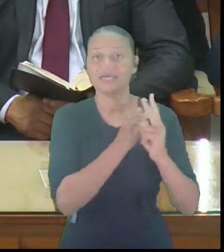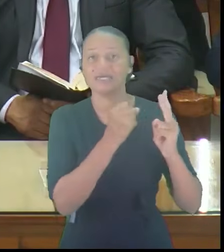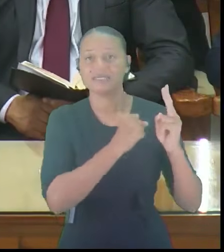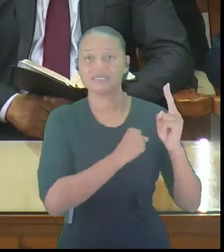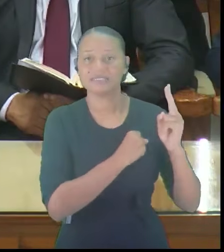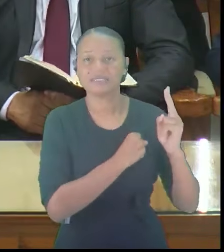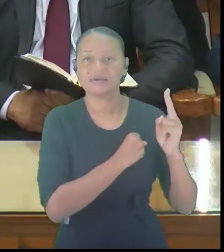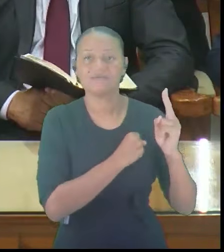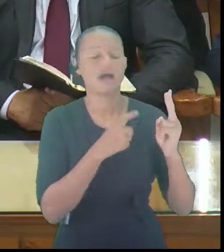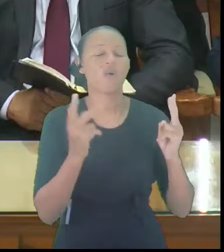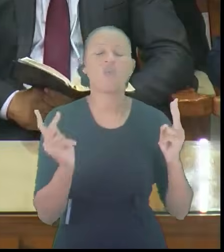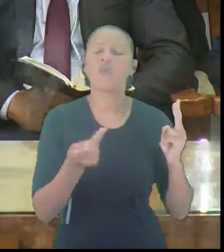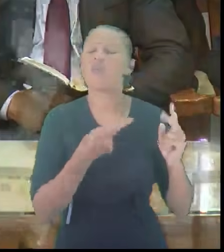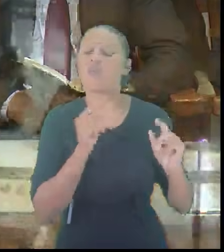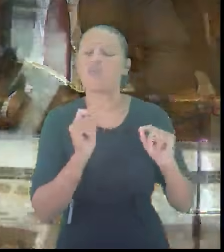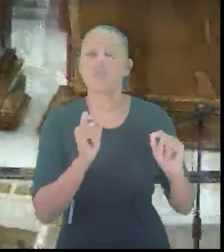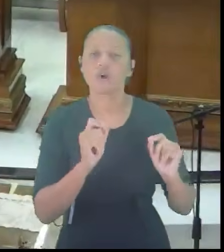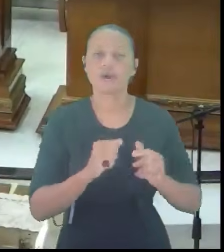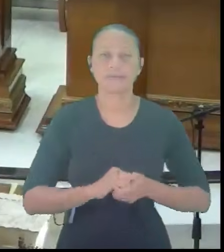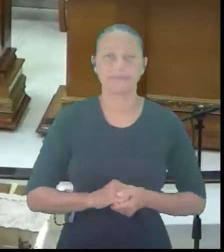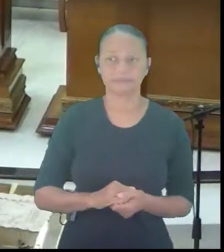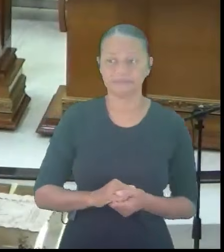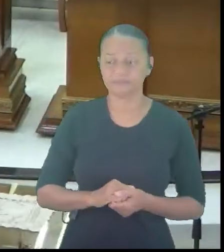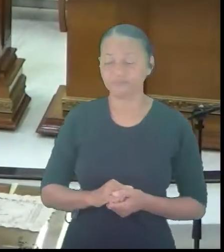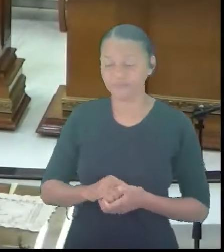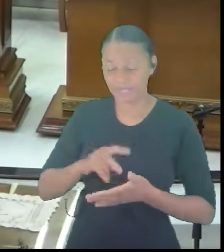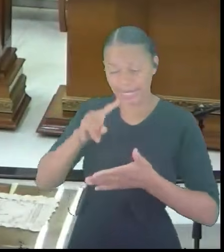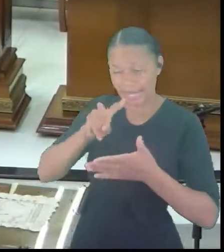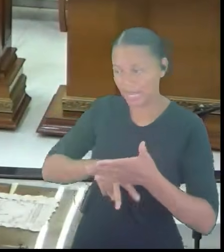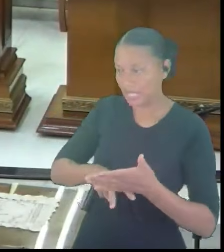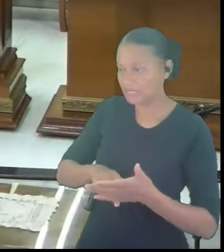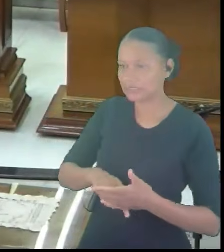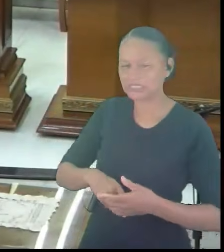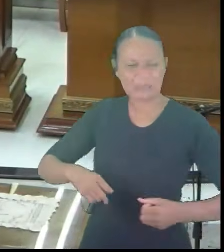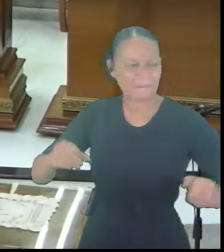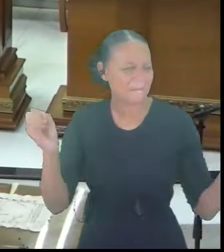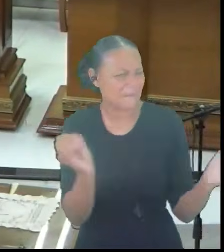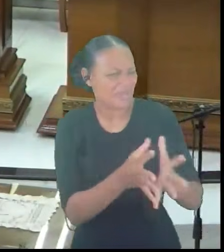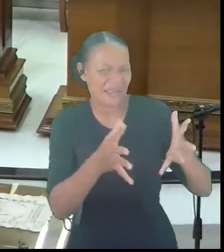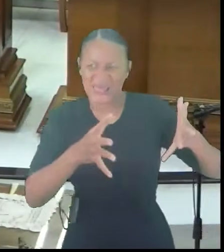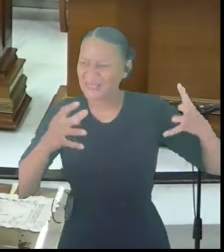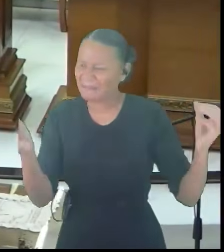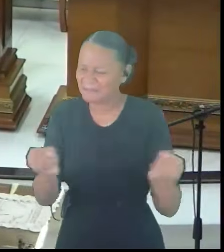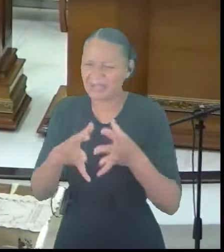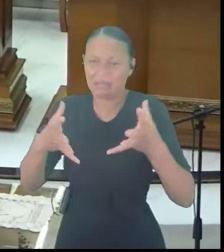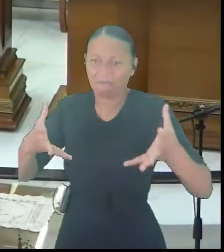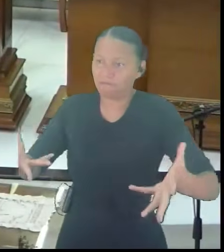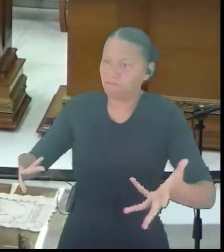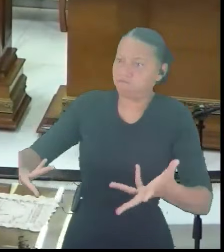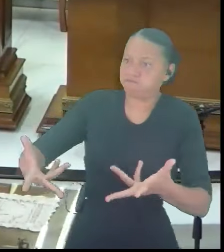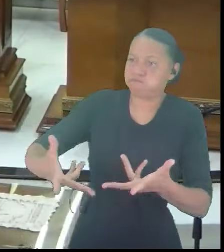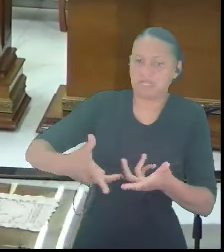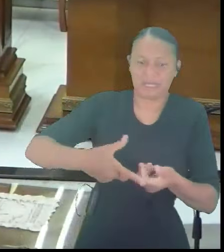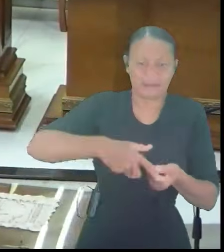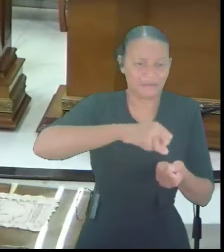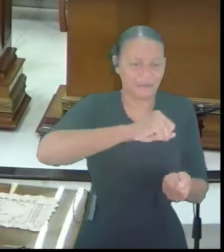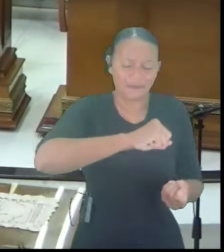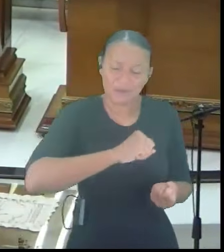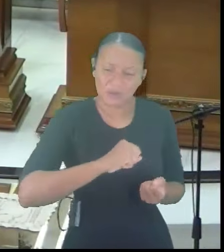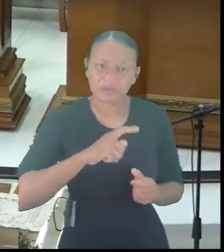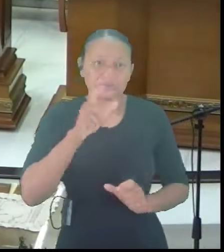12. E muitos sinais e prodígios eram feitos entre